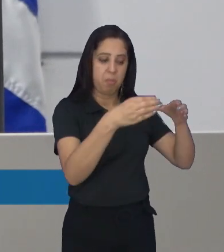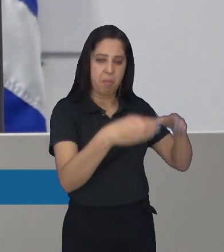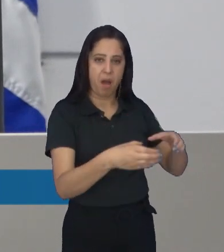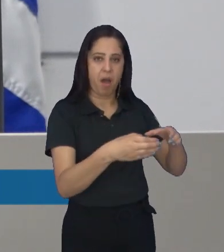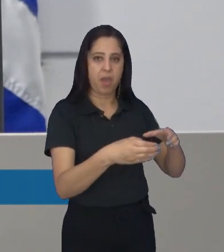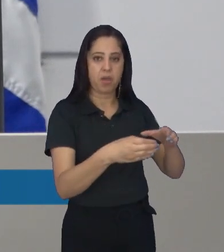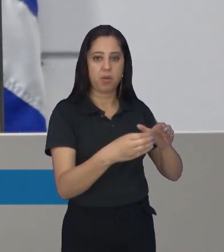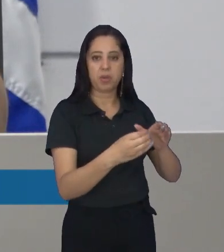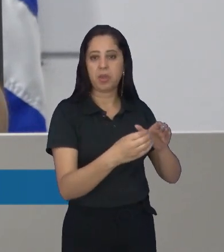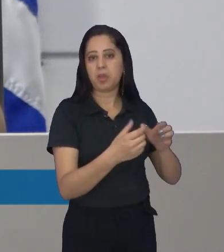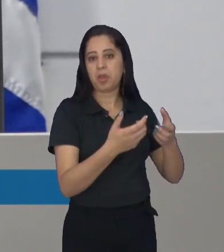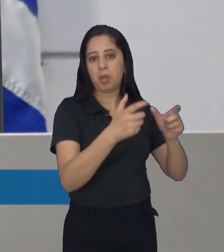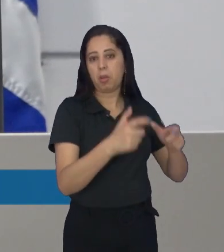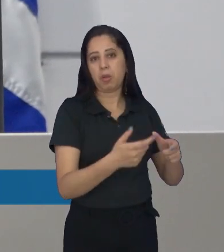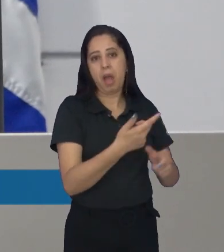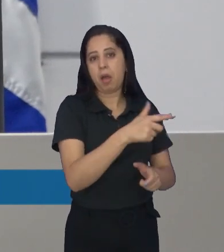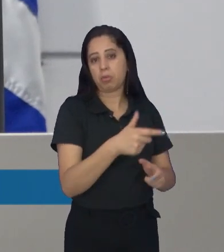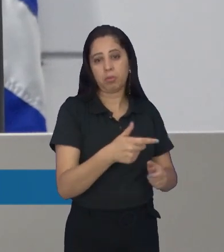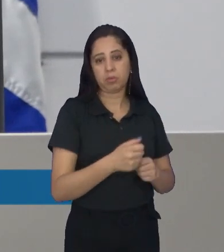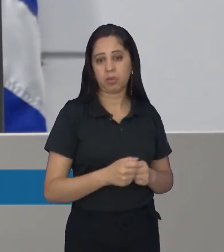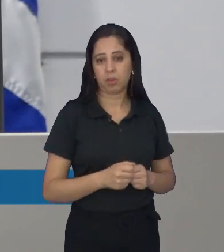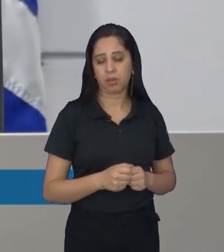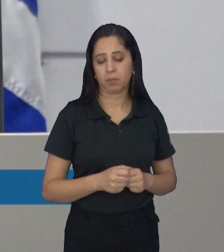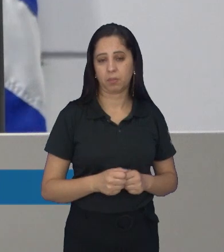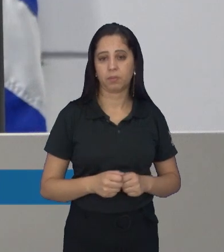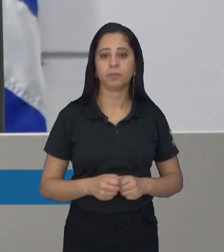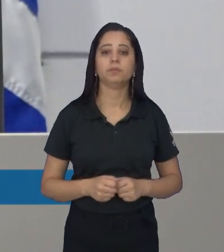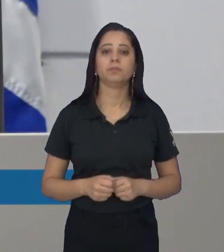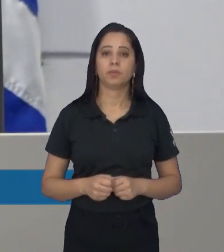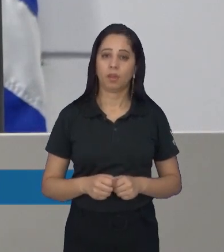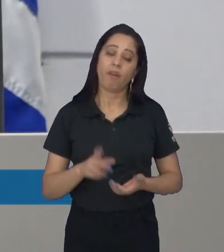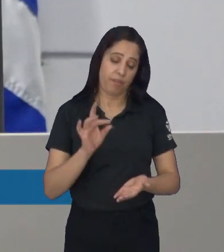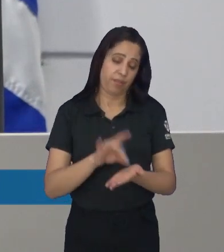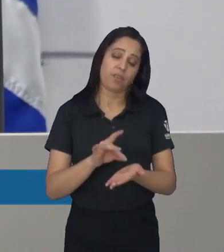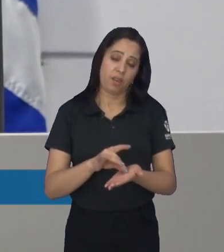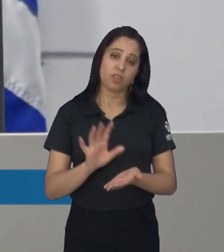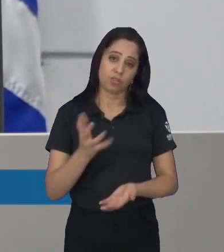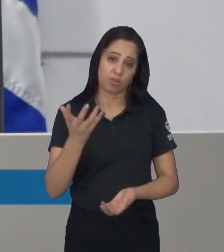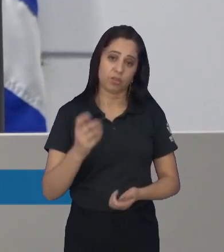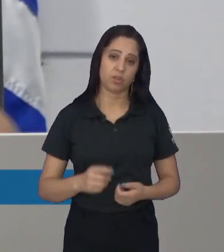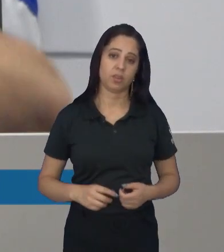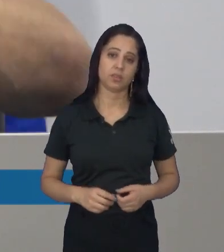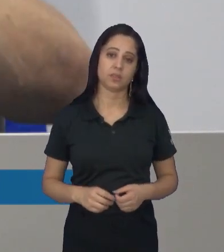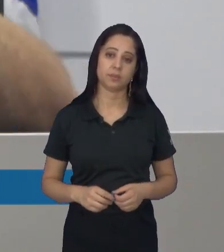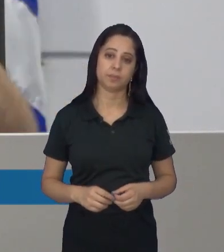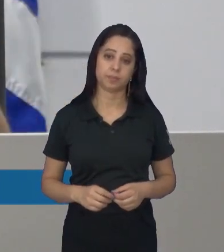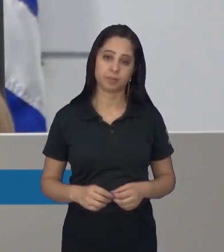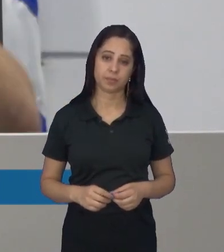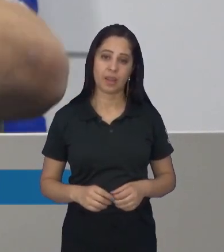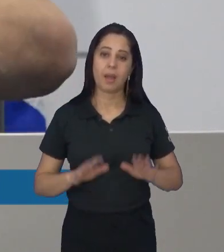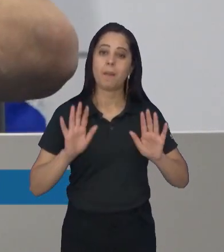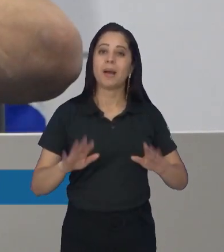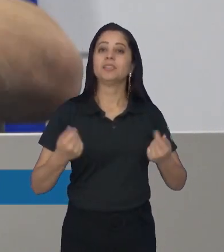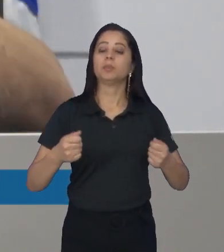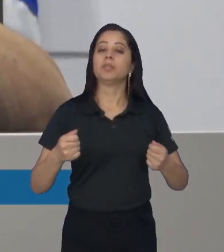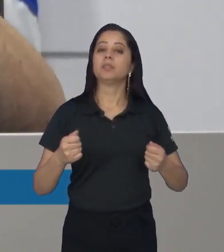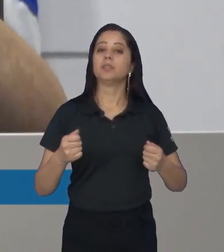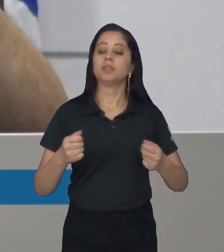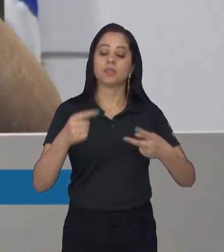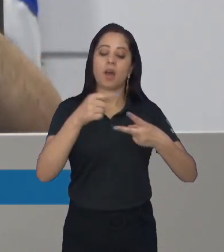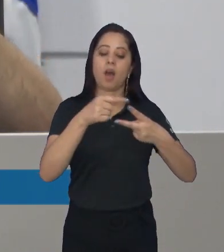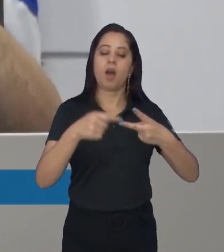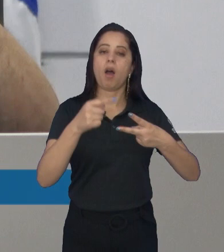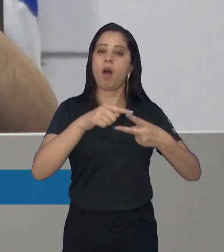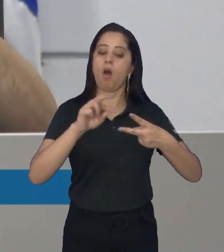aquelas pessoas que acabam não conseguem adentrar essas propriedades Isso é fato mas assim tem que olhar os dois aspectos agora